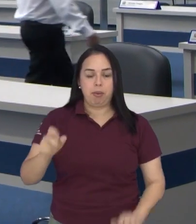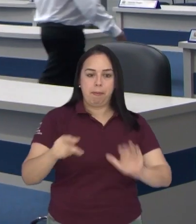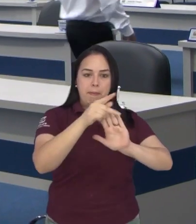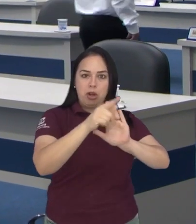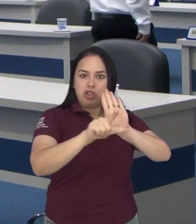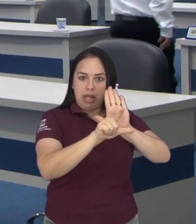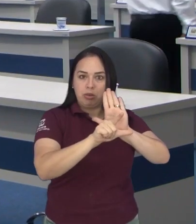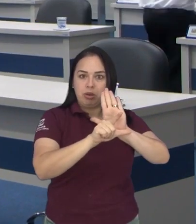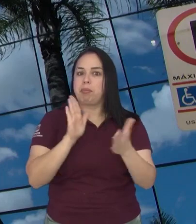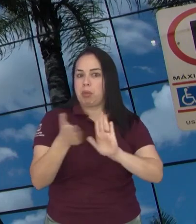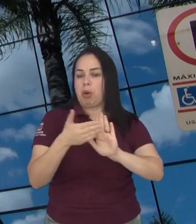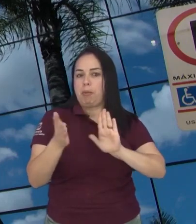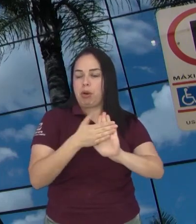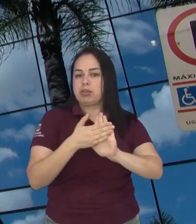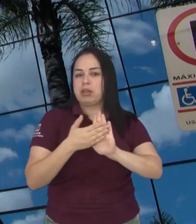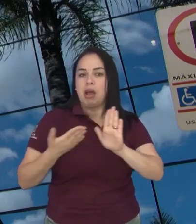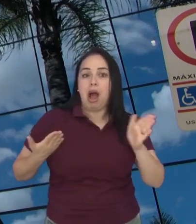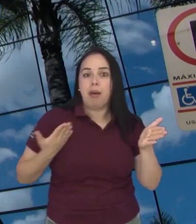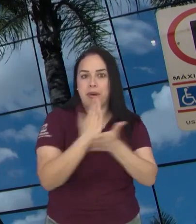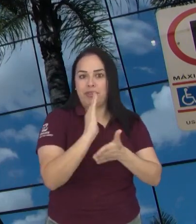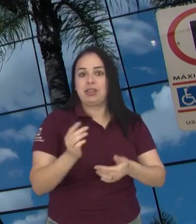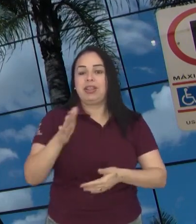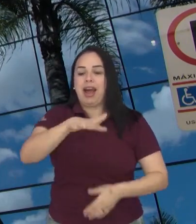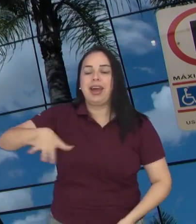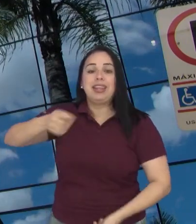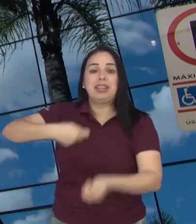está no ar o Semana Legislativa.